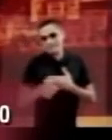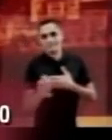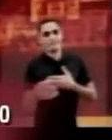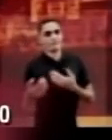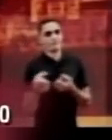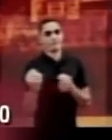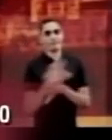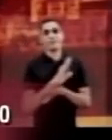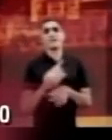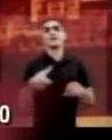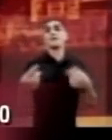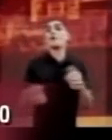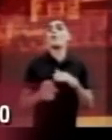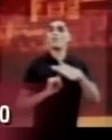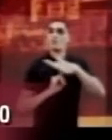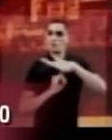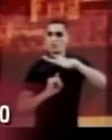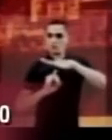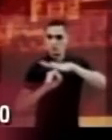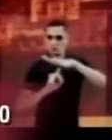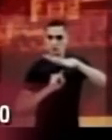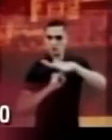o Butantan